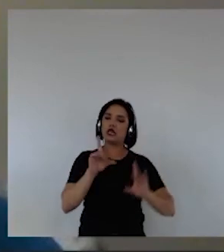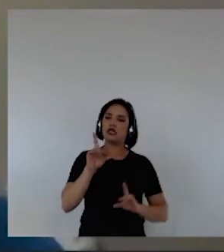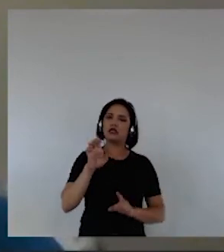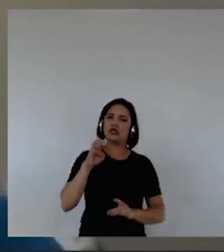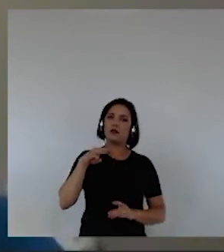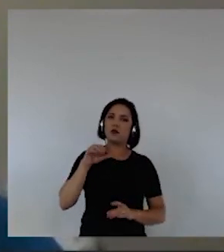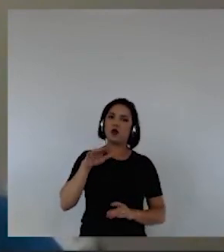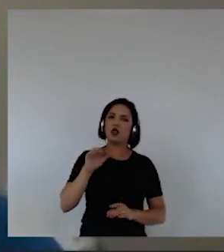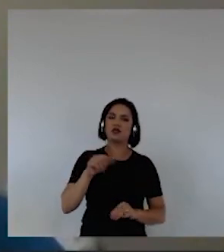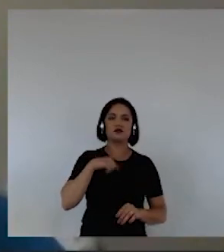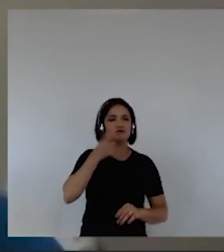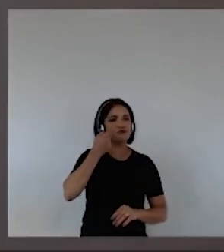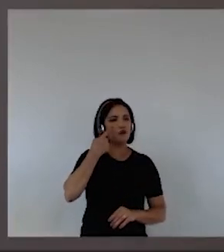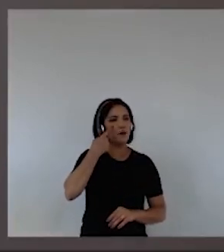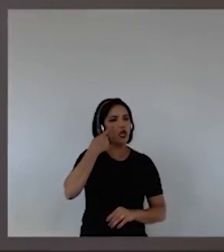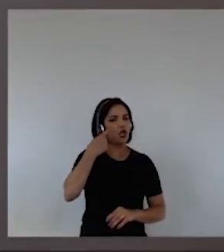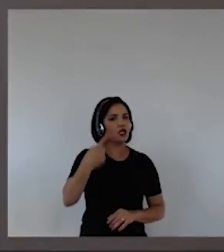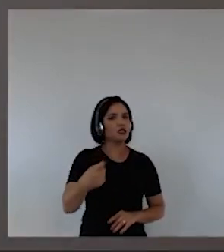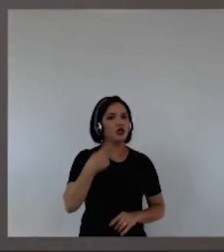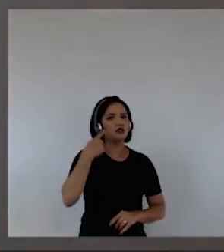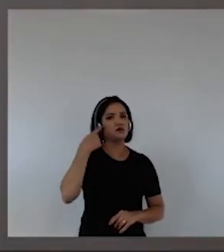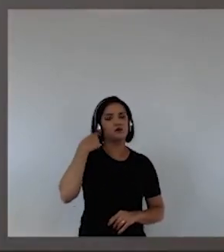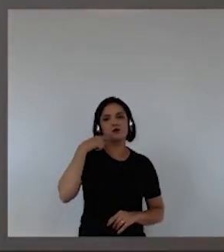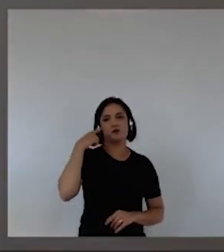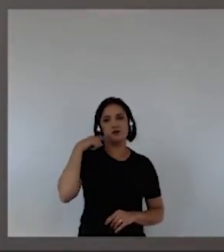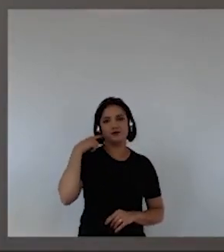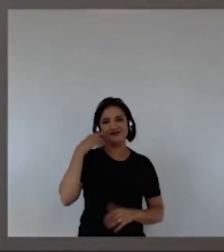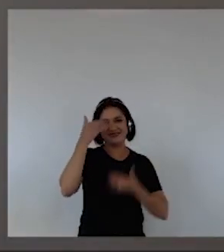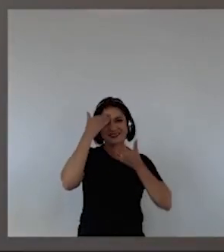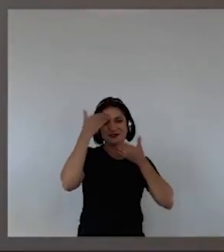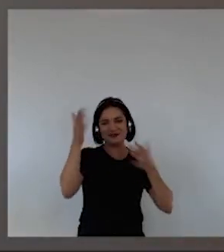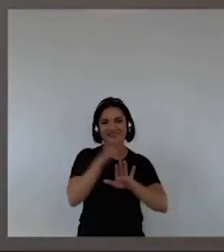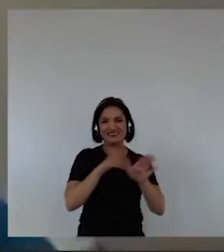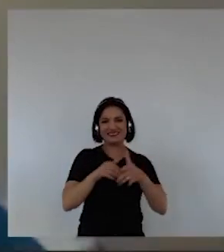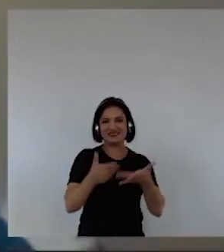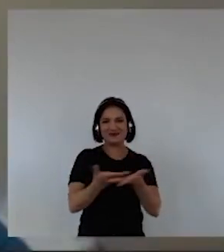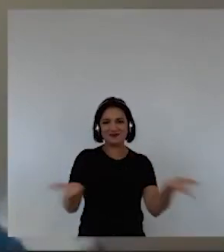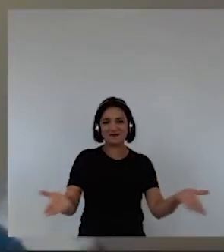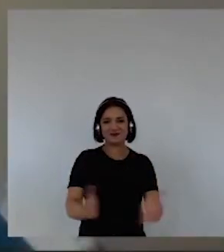e com os interesses da advocacia. Muito obrigada a todos.